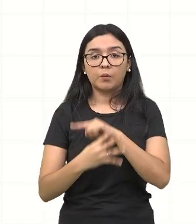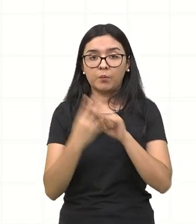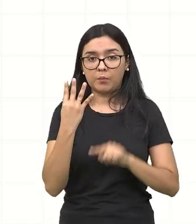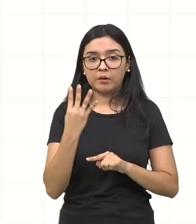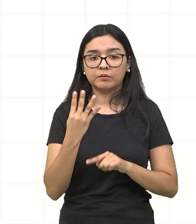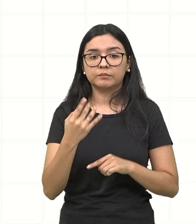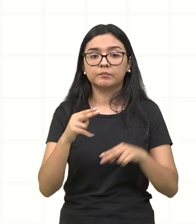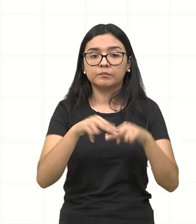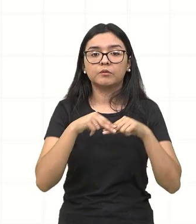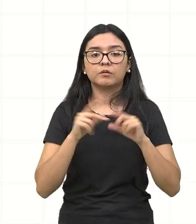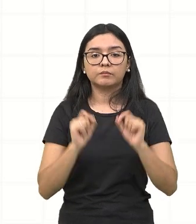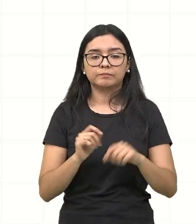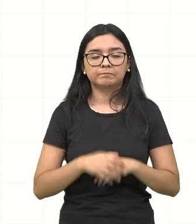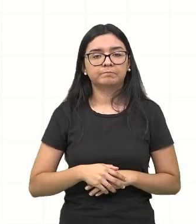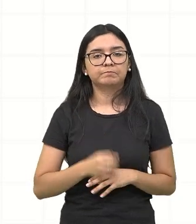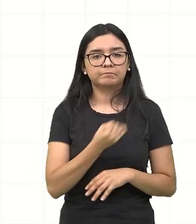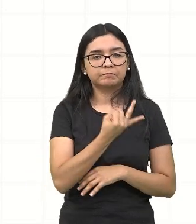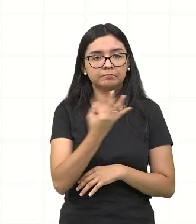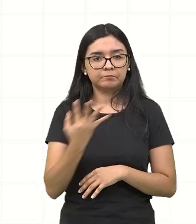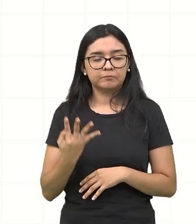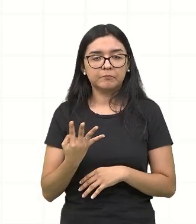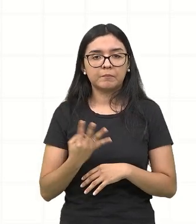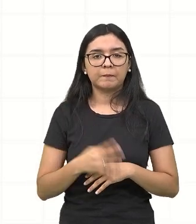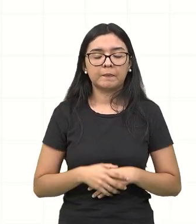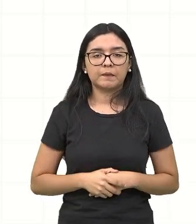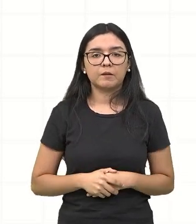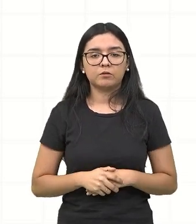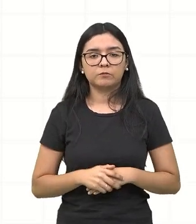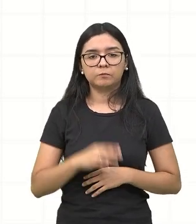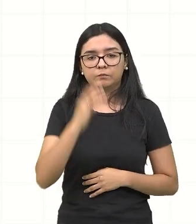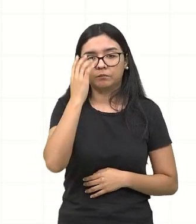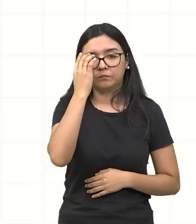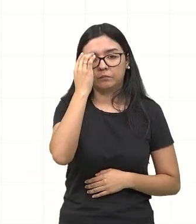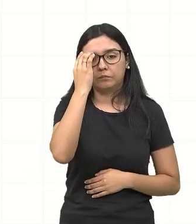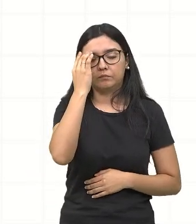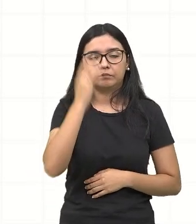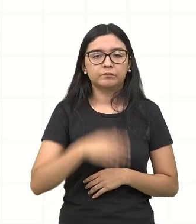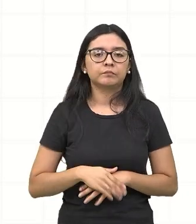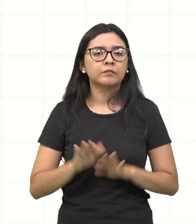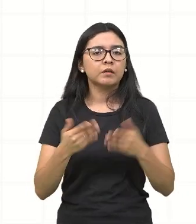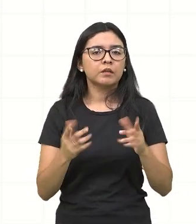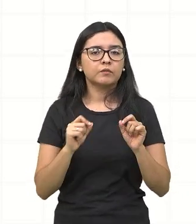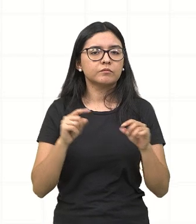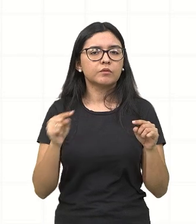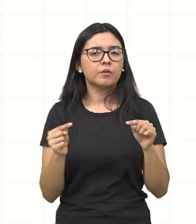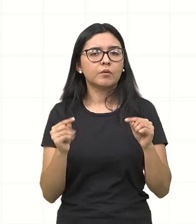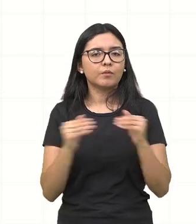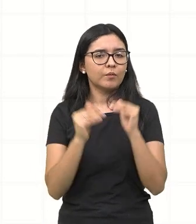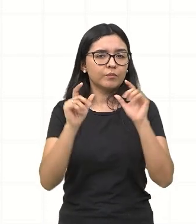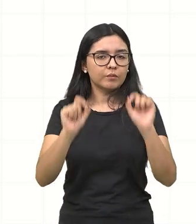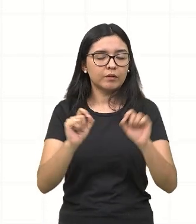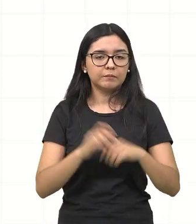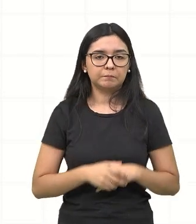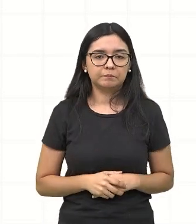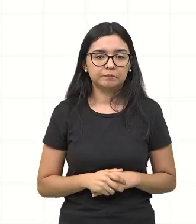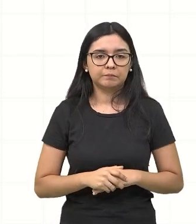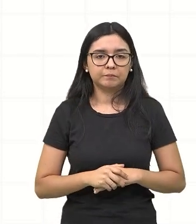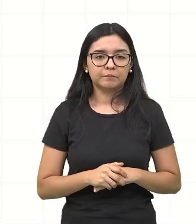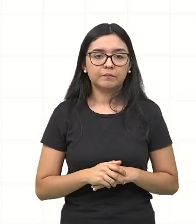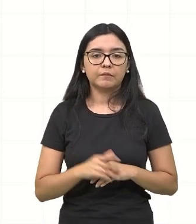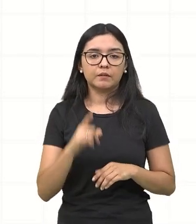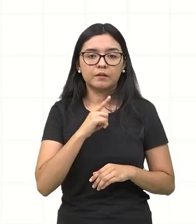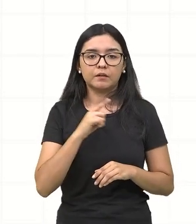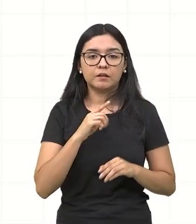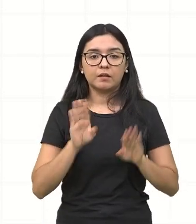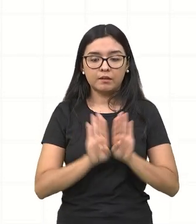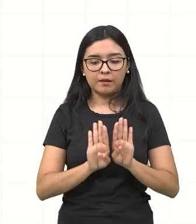ó, 1, 2, 3, 4. Há de você concordar que lá na parte de trás